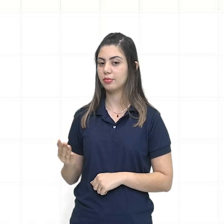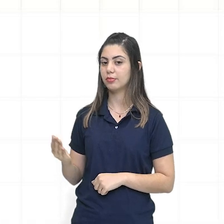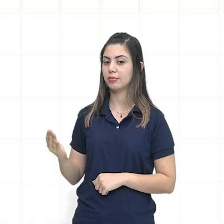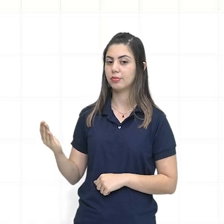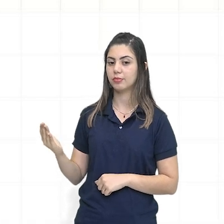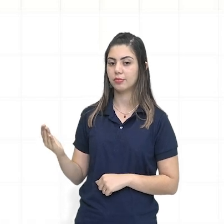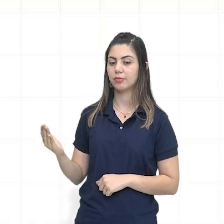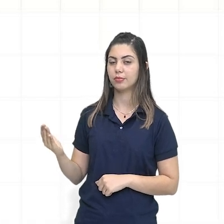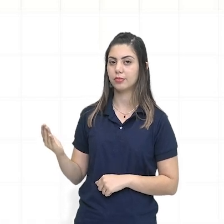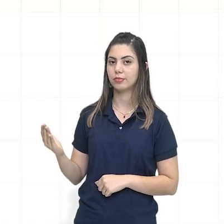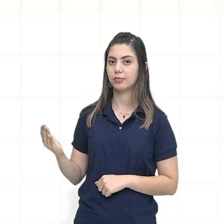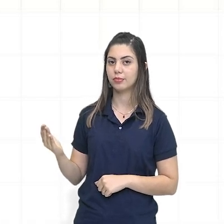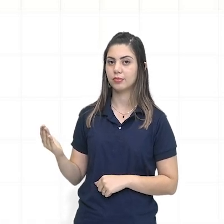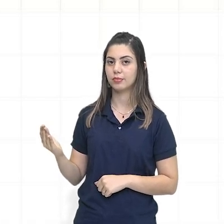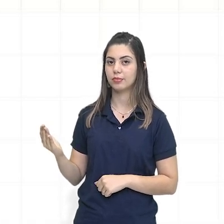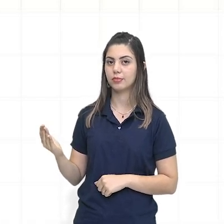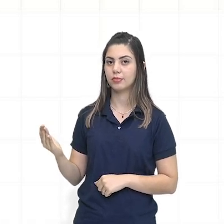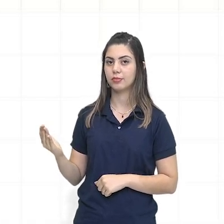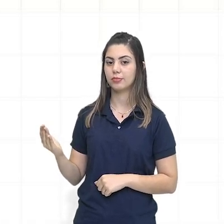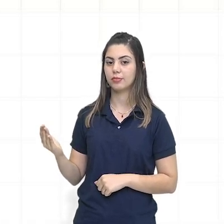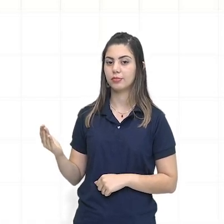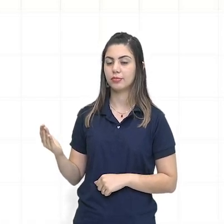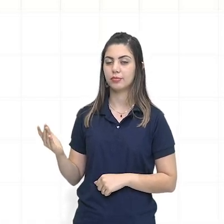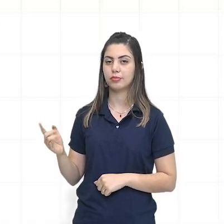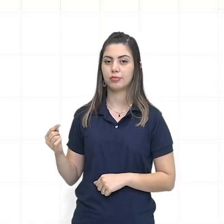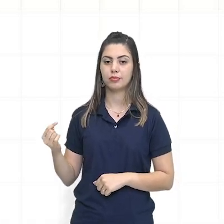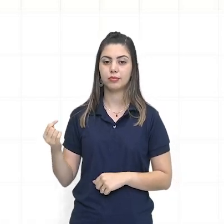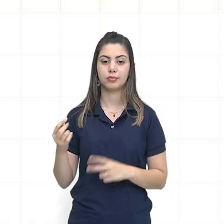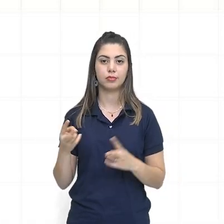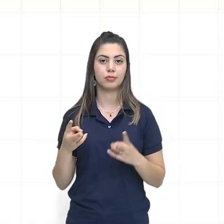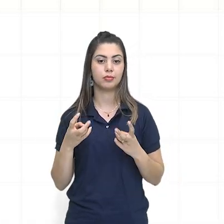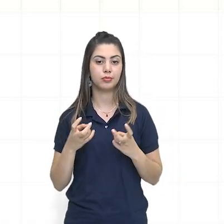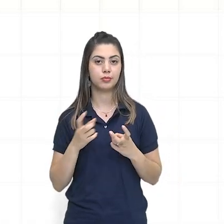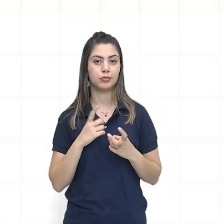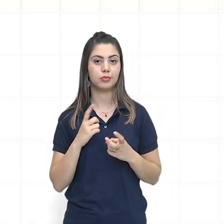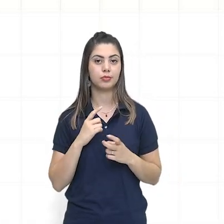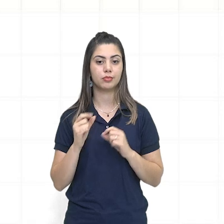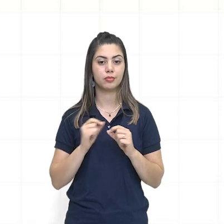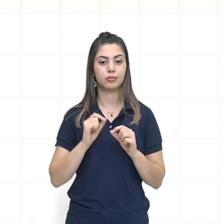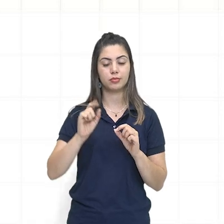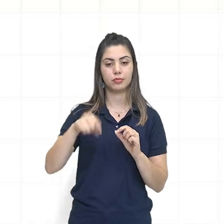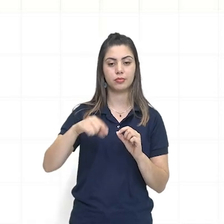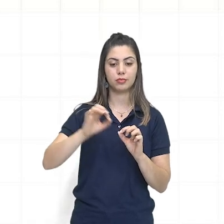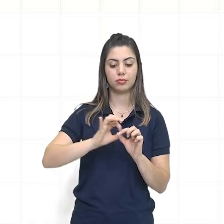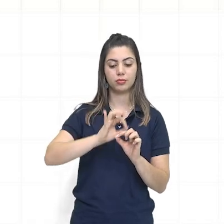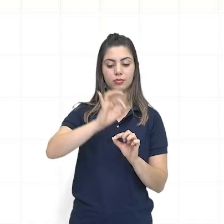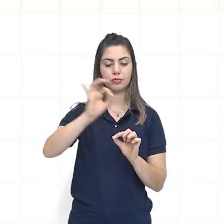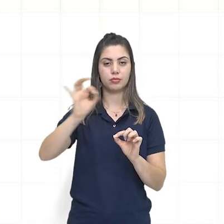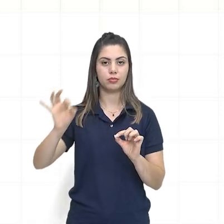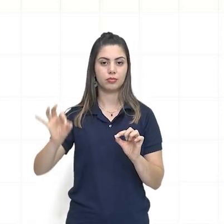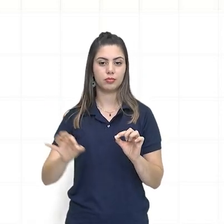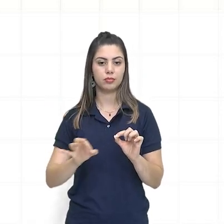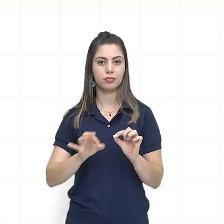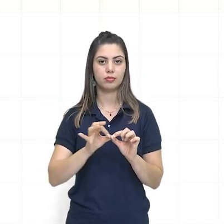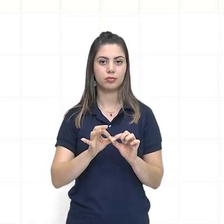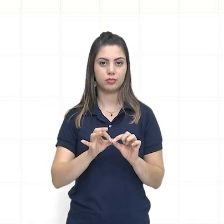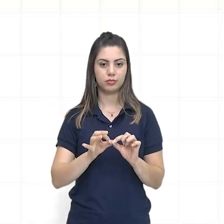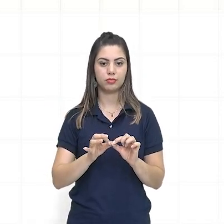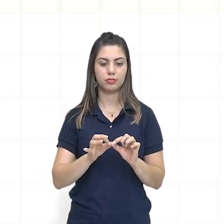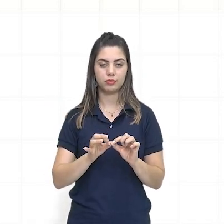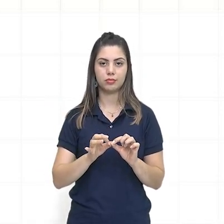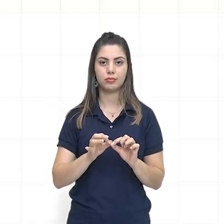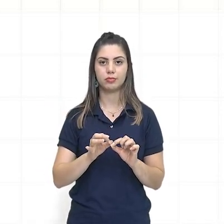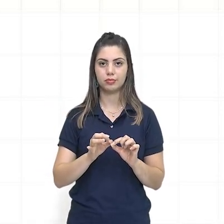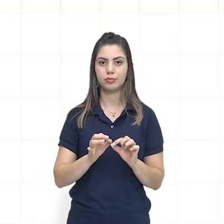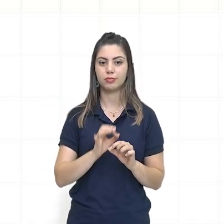bem, que a gente consegue ver que nós temos o quê? Um círculo fechado. Então, essa é a